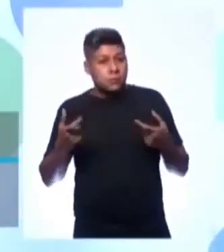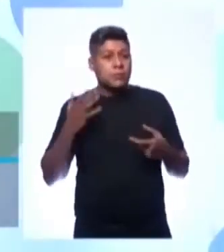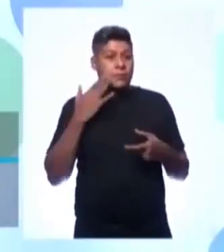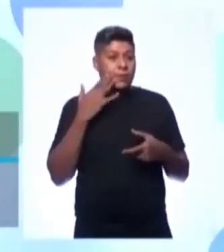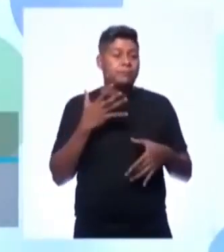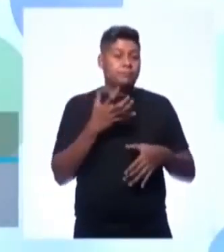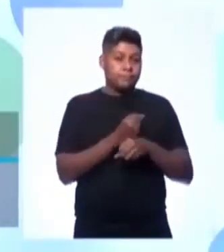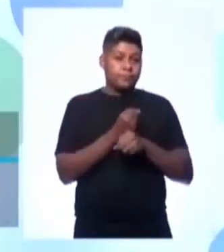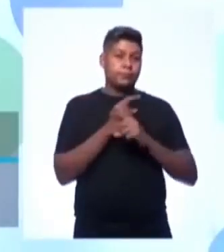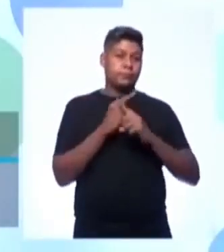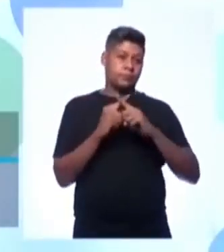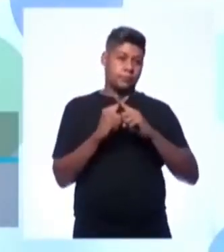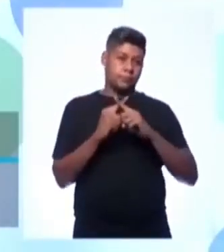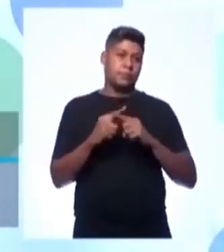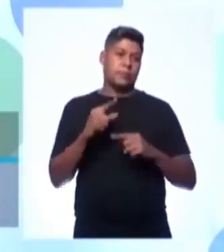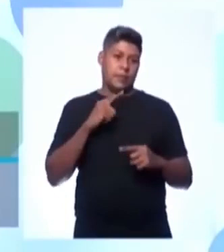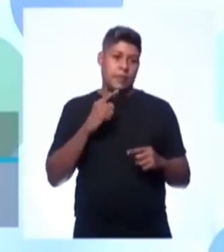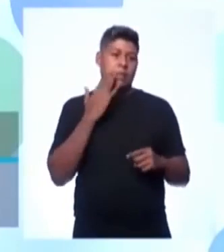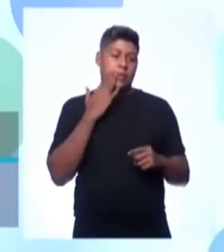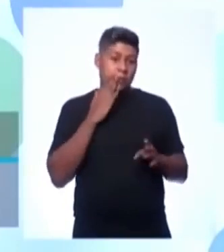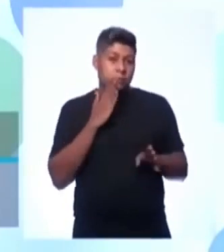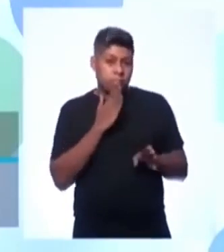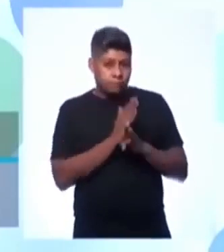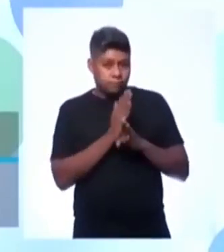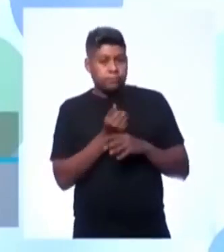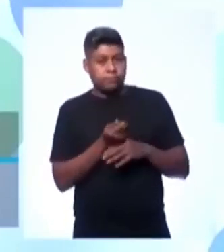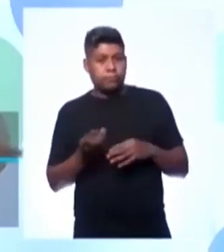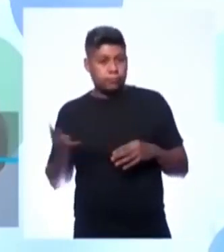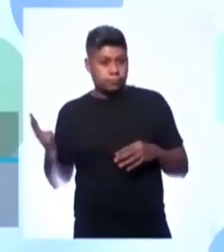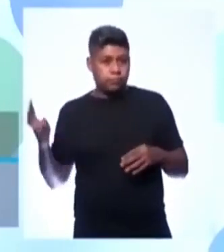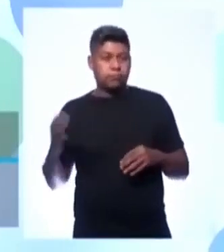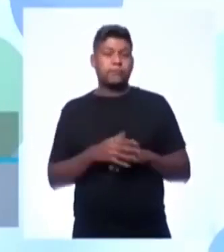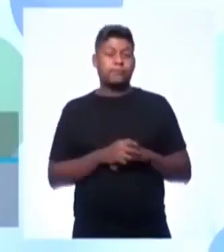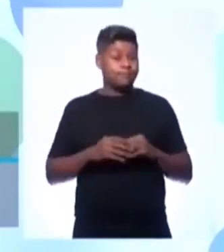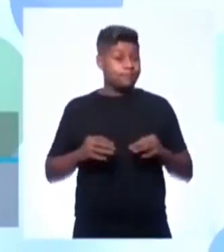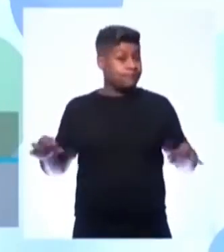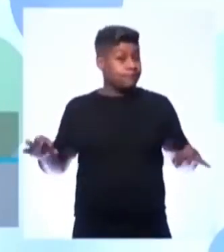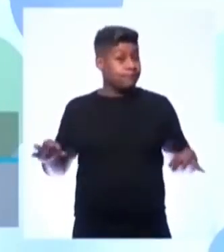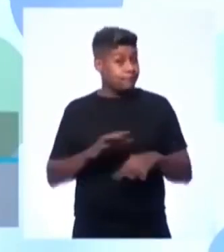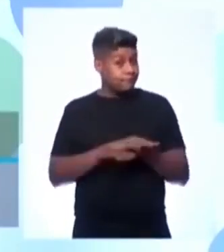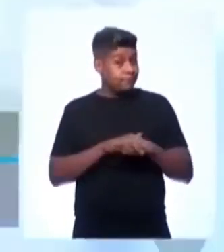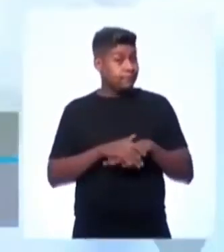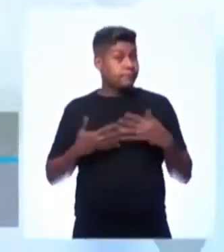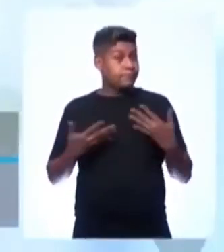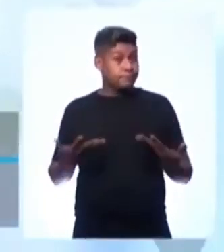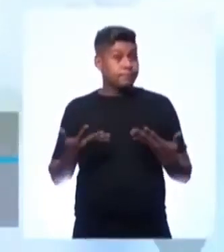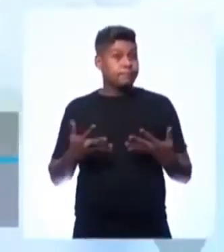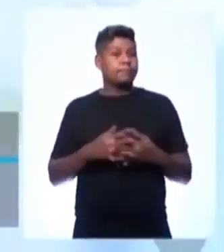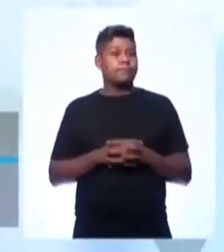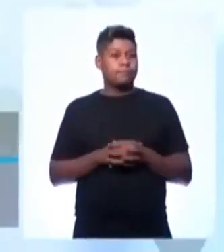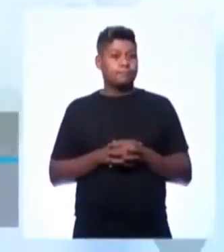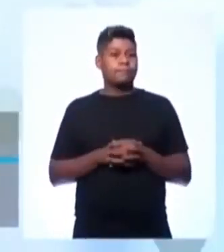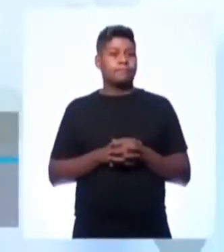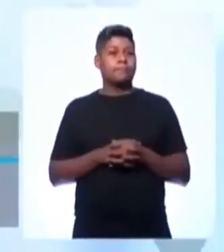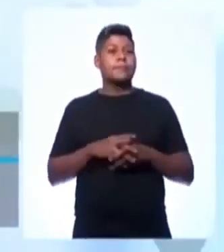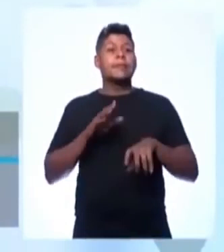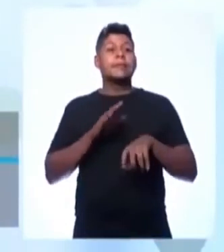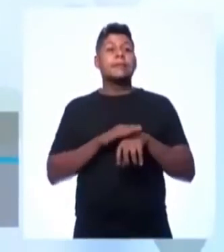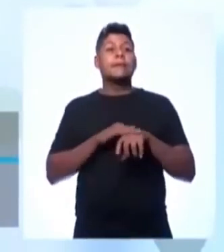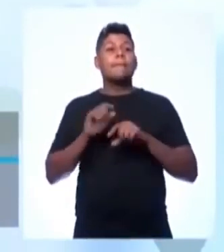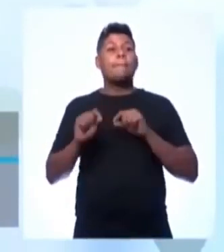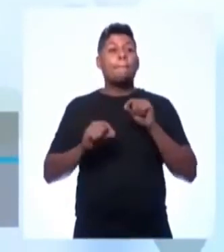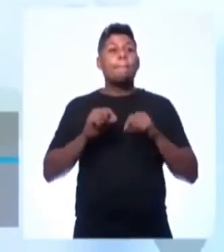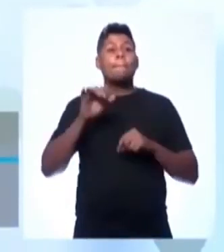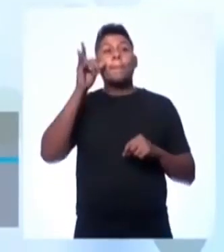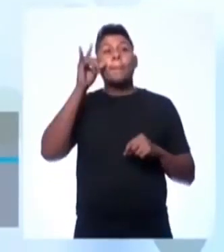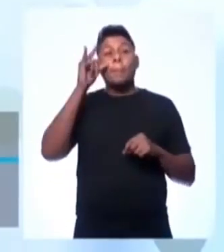só uma multiplicação, né? Aí, mas tem que saber identificar as grandezas associadas. Certo. Fechamos então, né, Giba? Fechamos. Vamos chamar também no